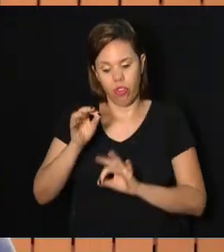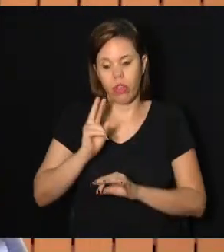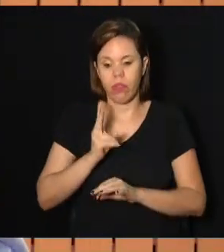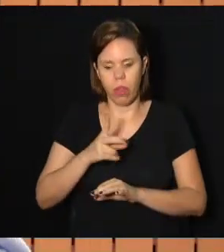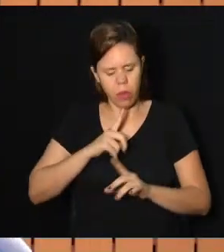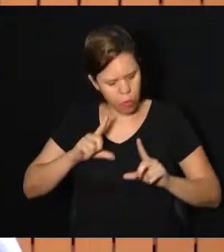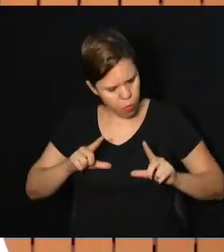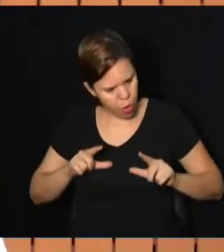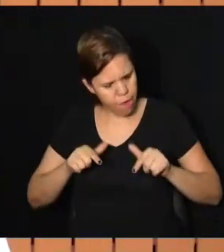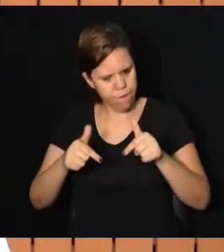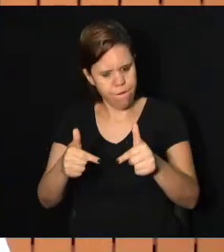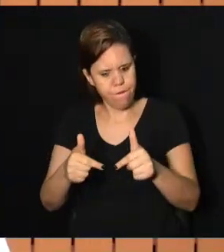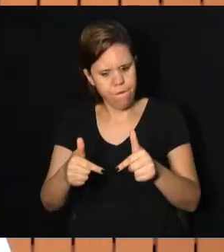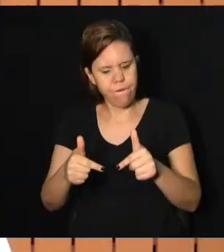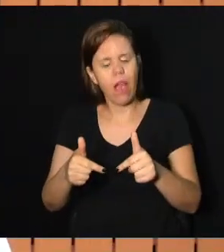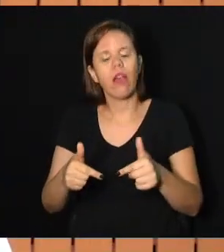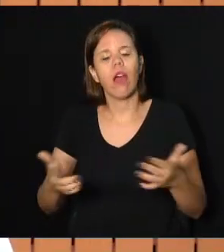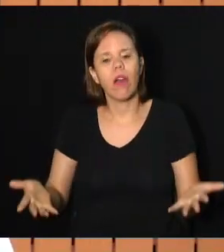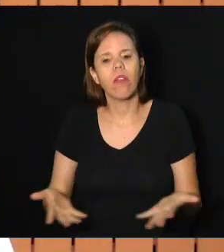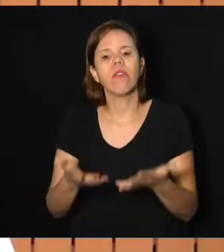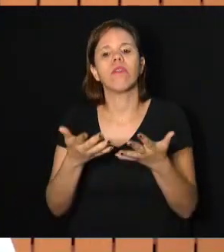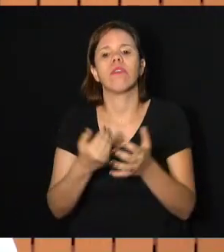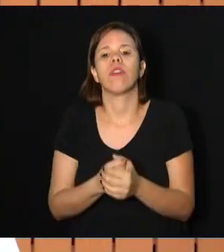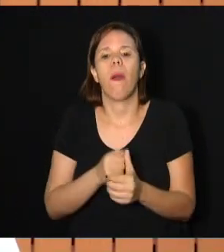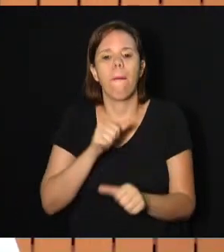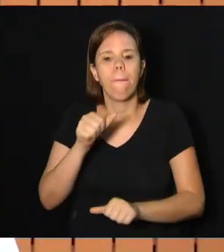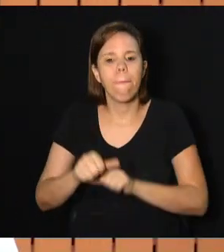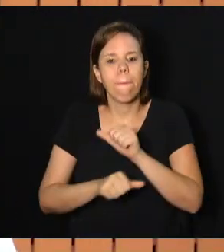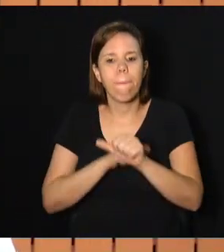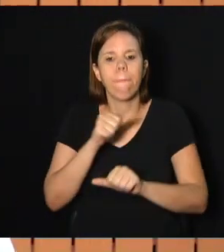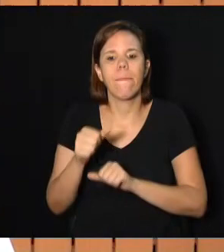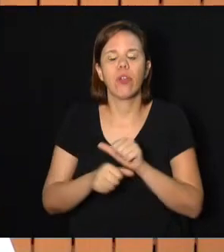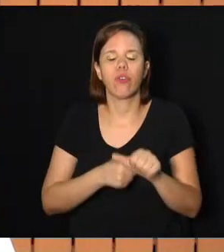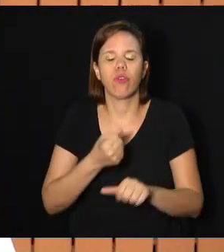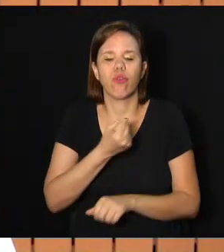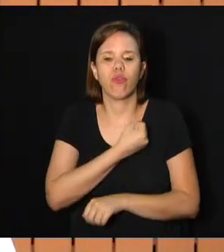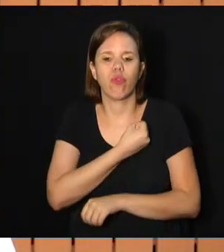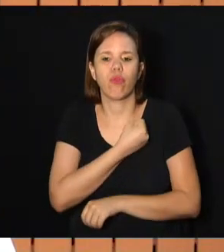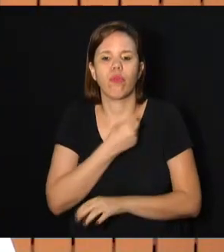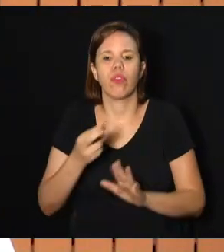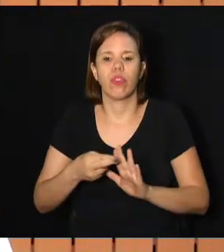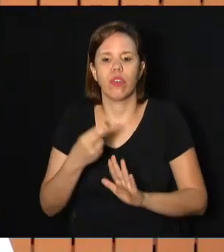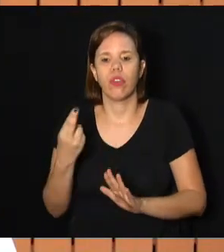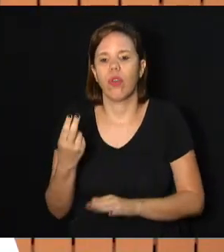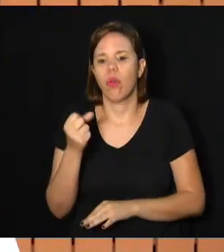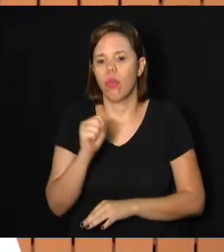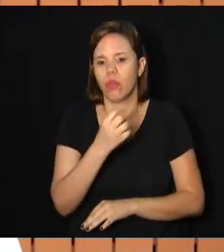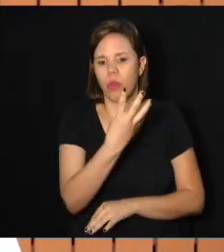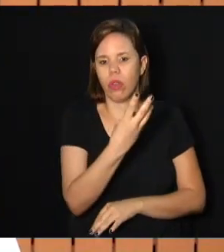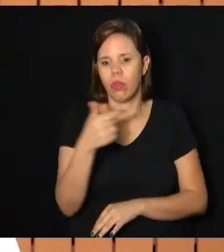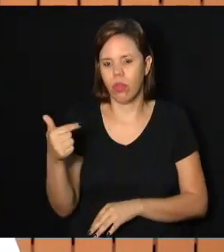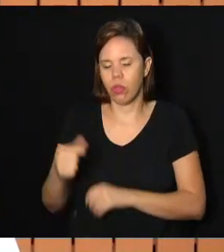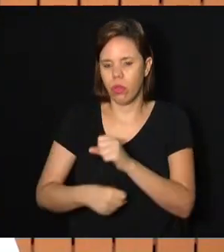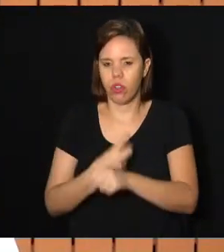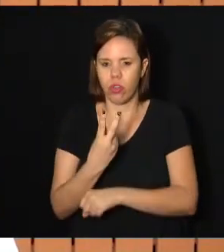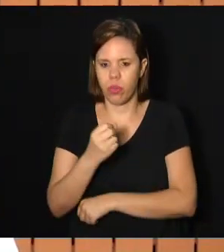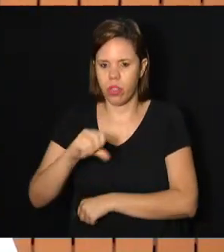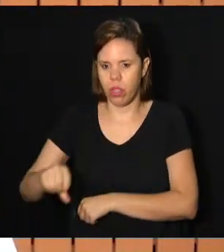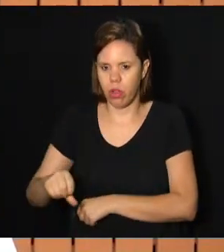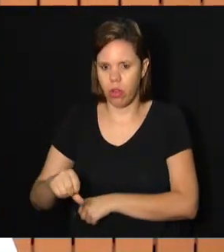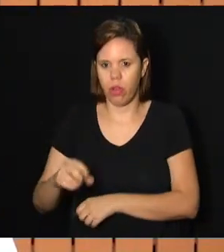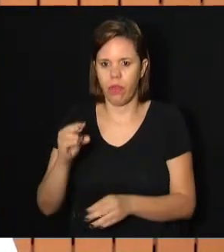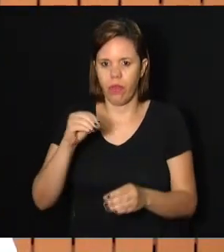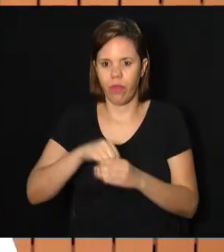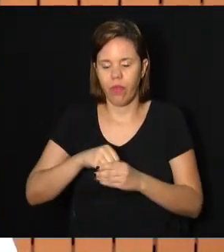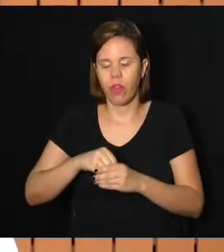tomou a frente, que altera os dispositivos da Resolução 842, de 18 de dezembro de 2009, que dispõe sobre o regimento interno